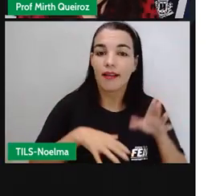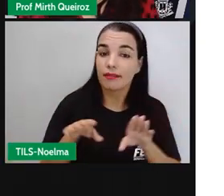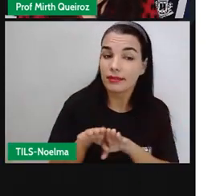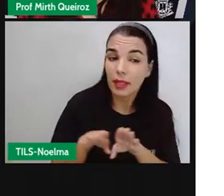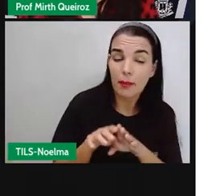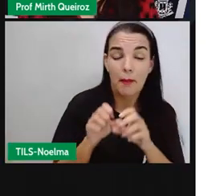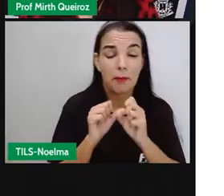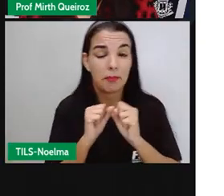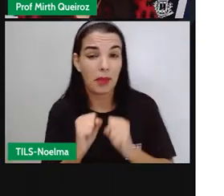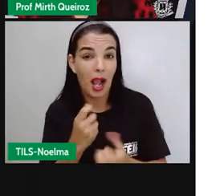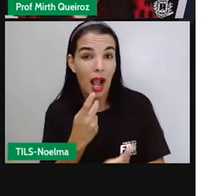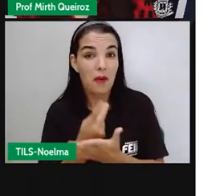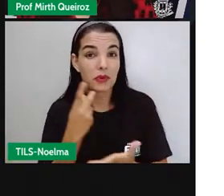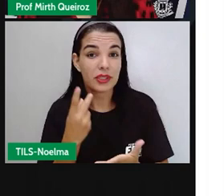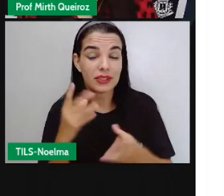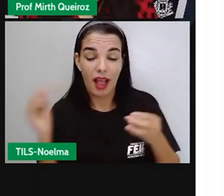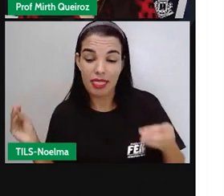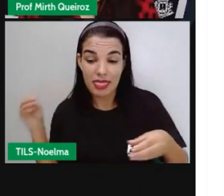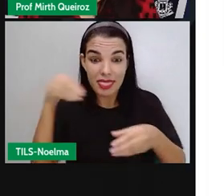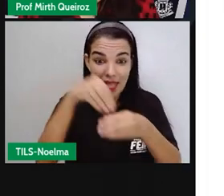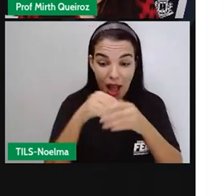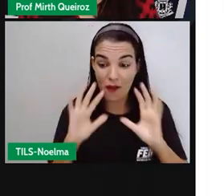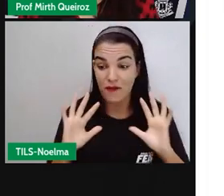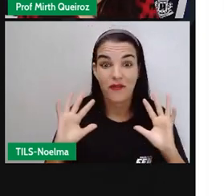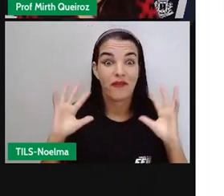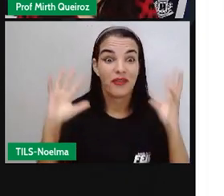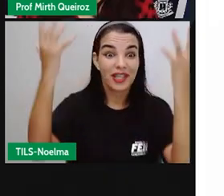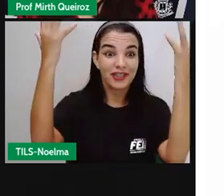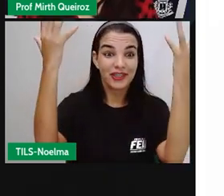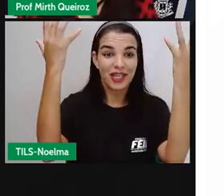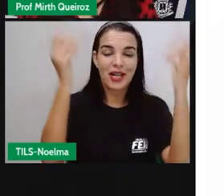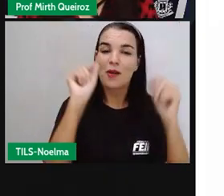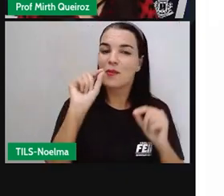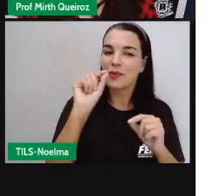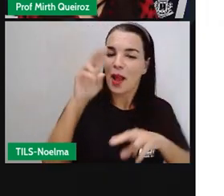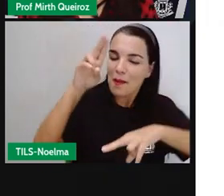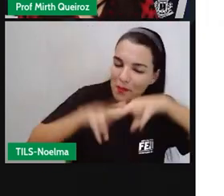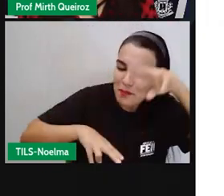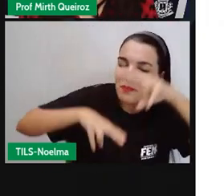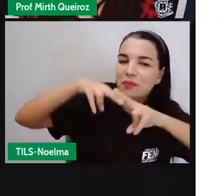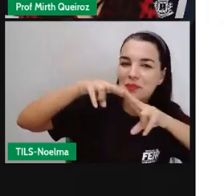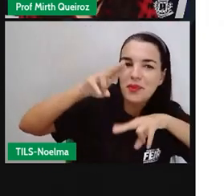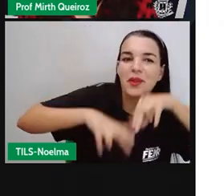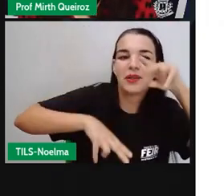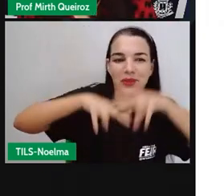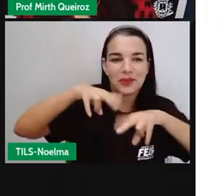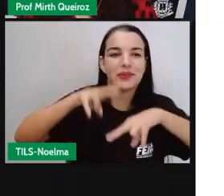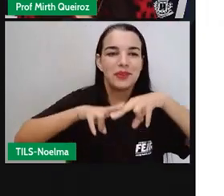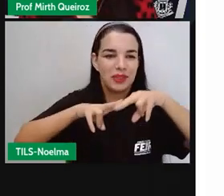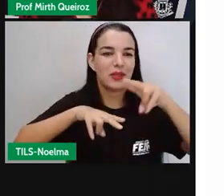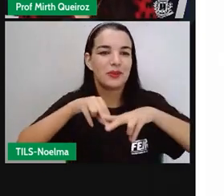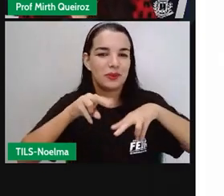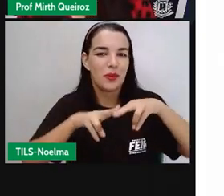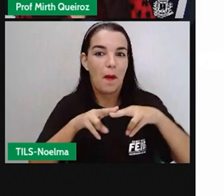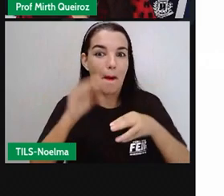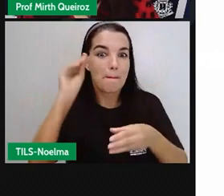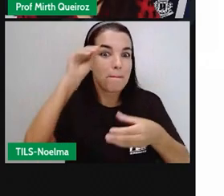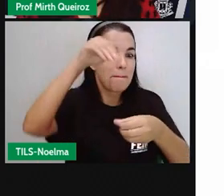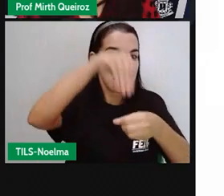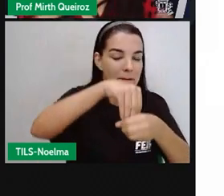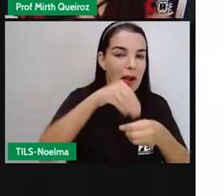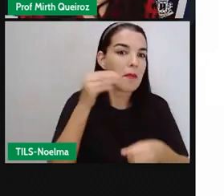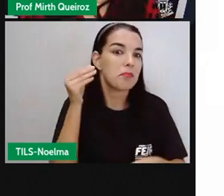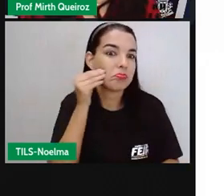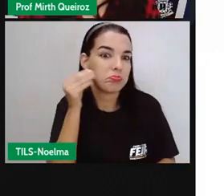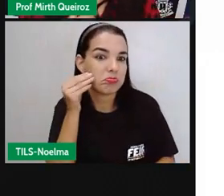isso acontece dentro de uma festividade que seria a festividade junina, né? Onde ele está mais presente. Claro